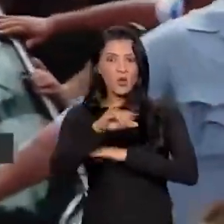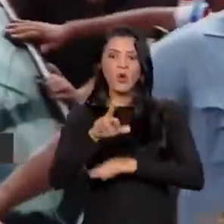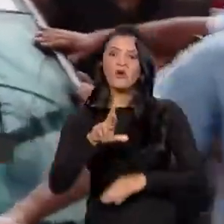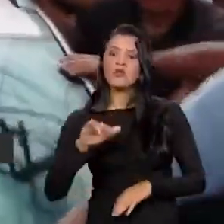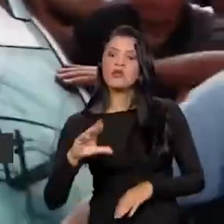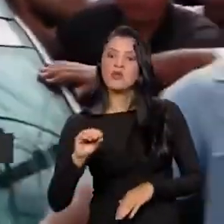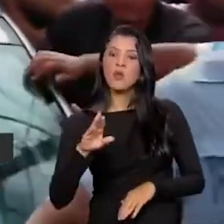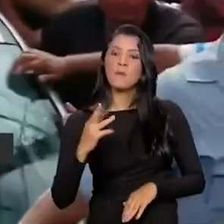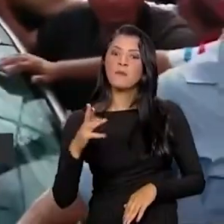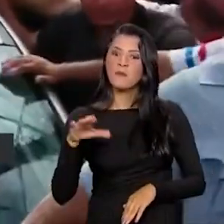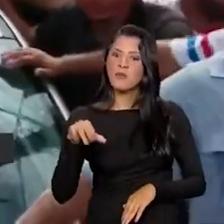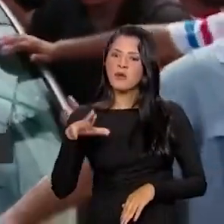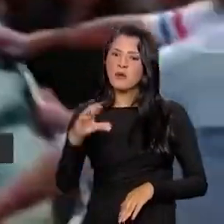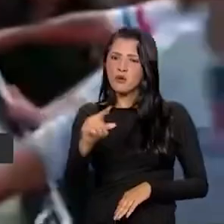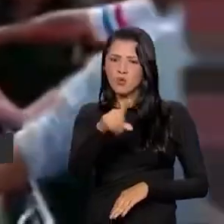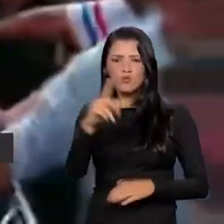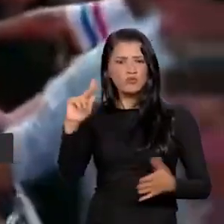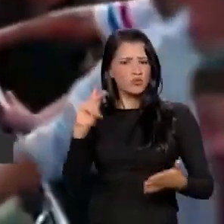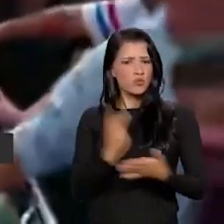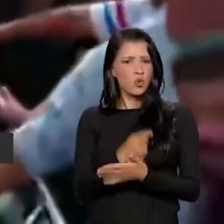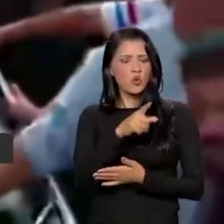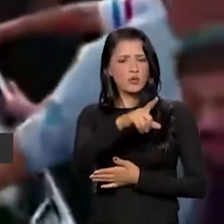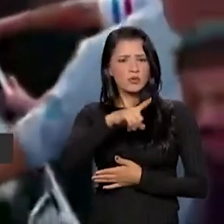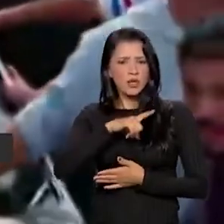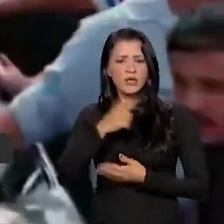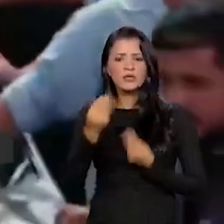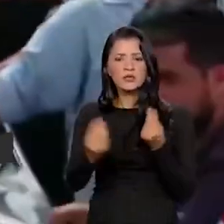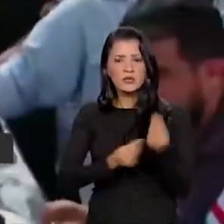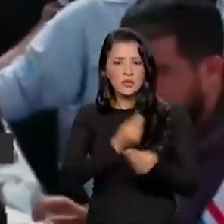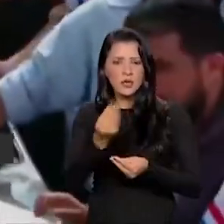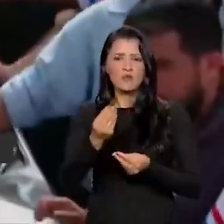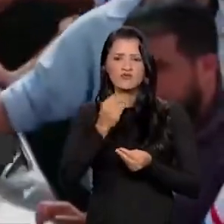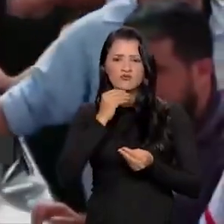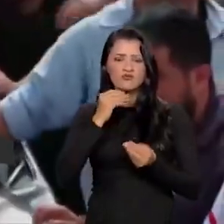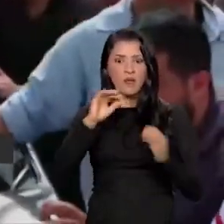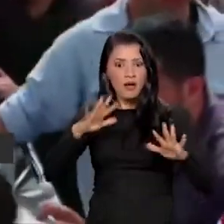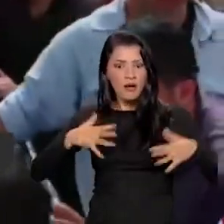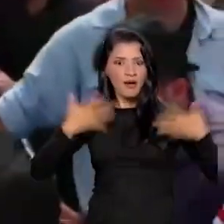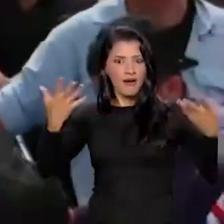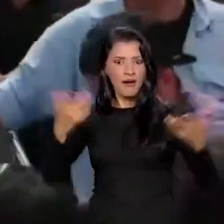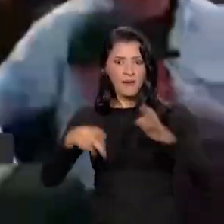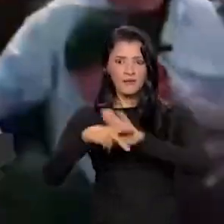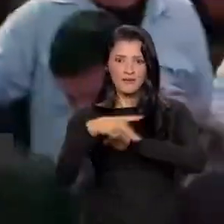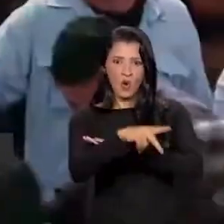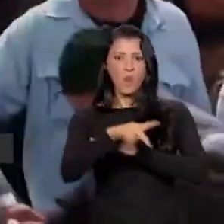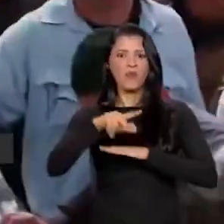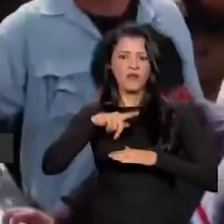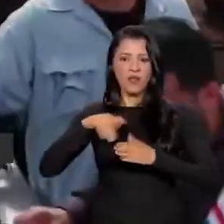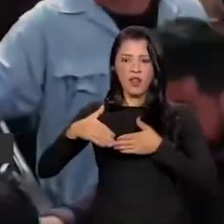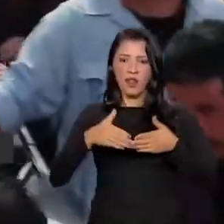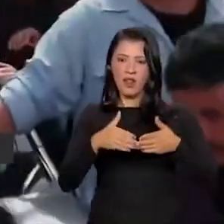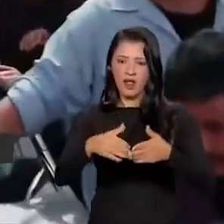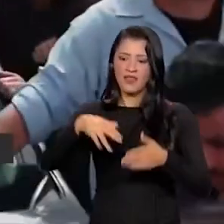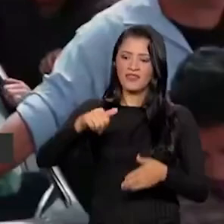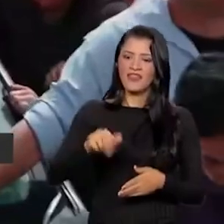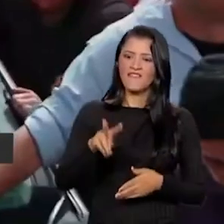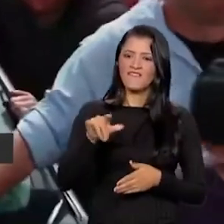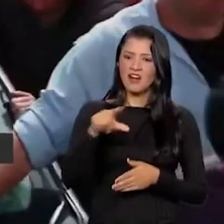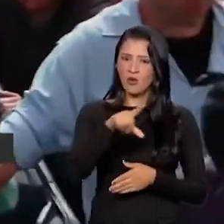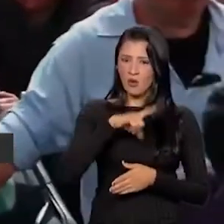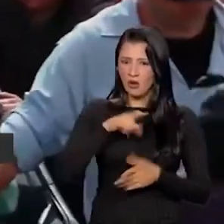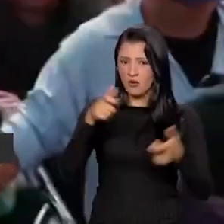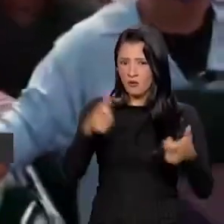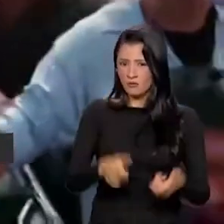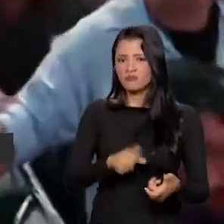onde geralmente acontece uma cerimônia cívica no Distrito Naval. Depois